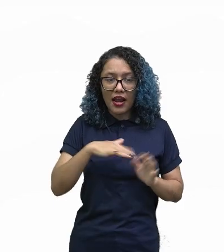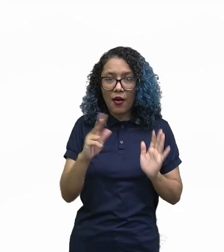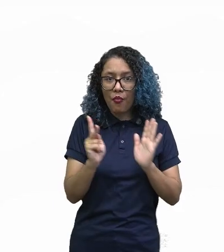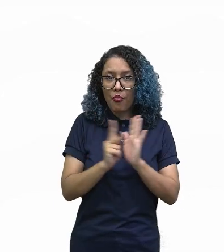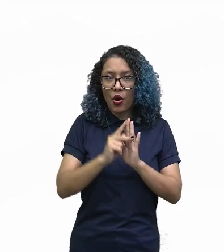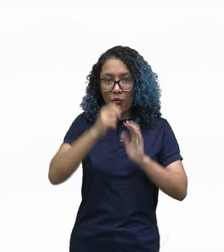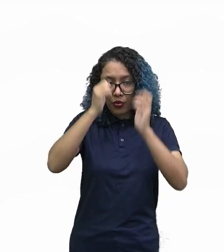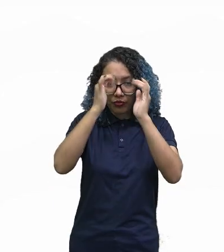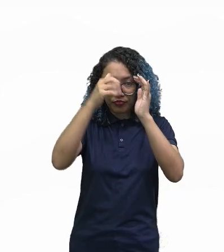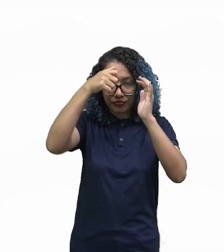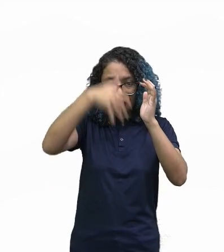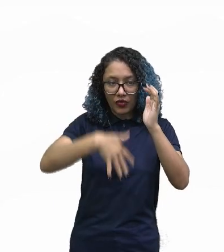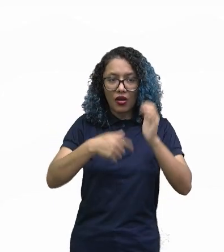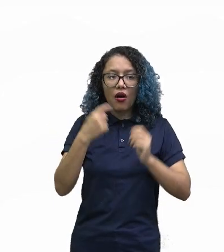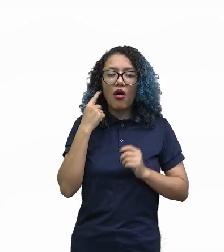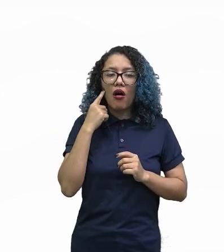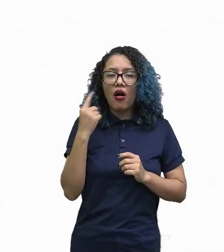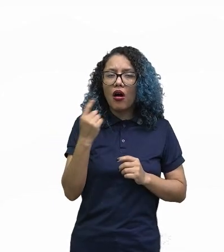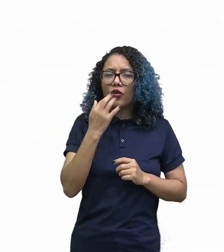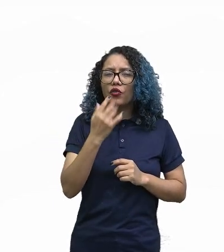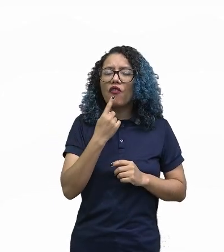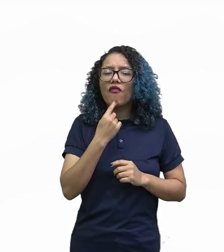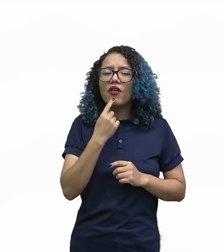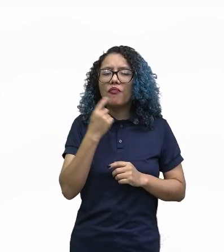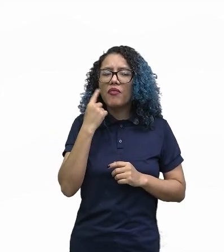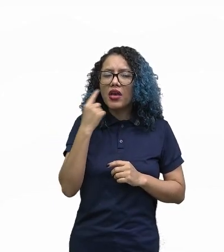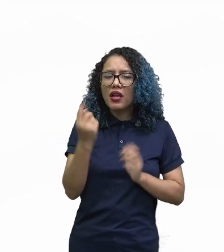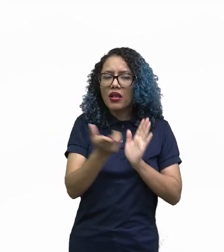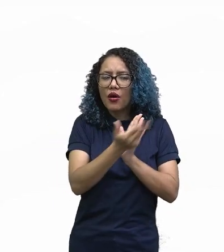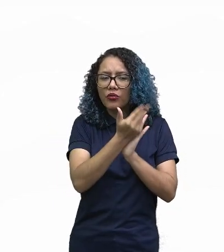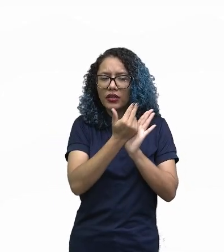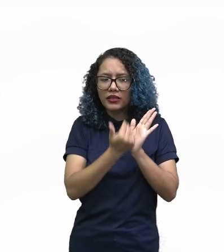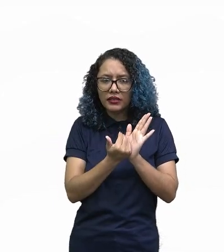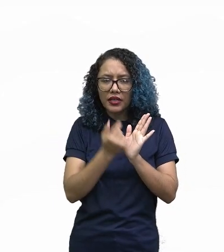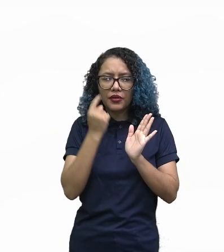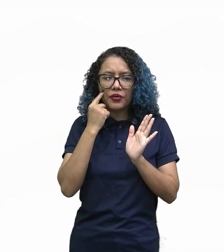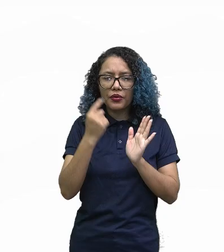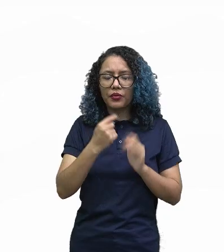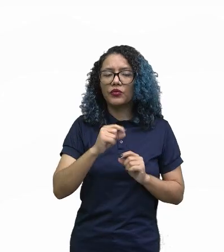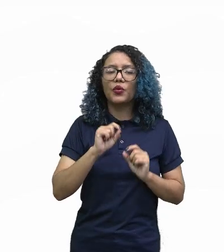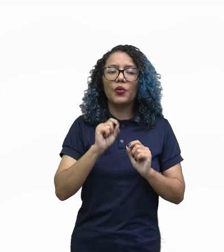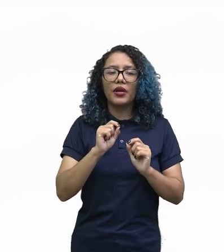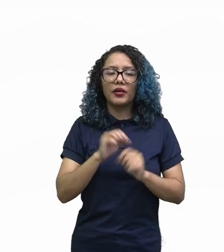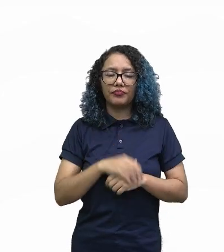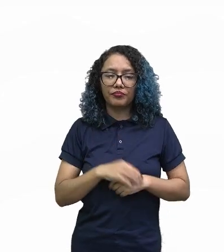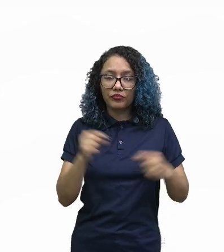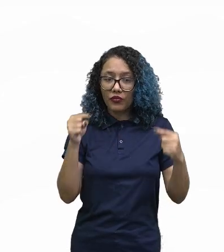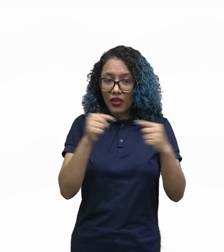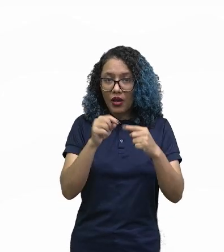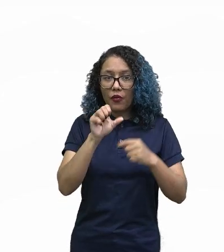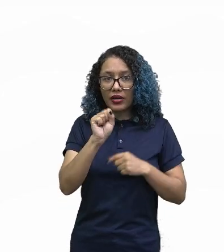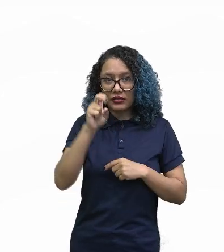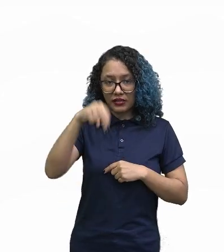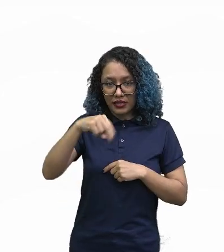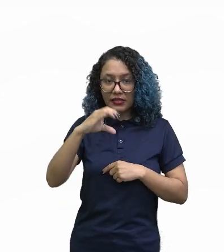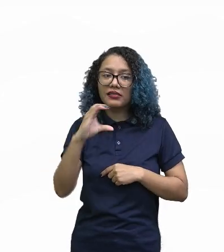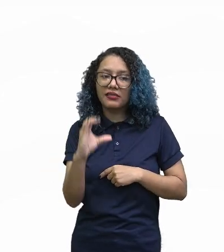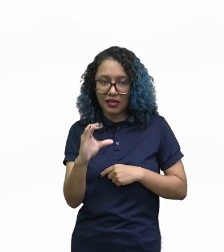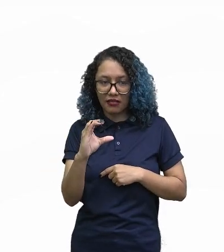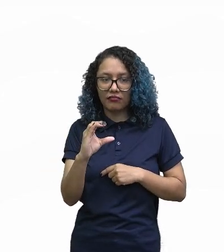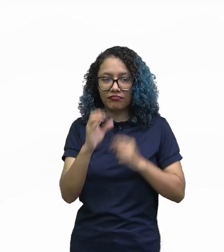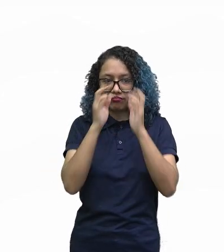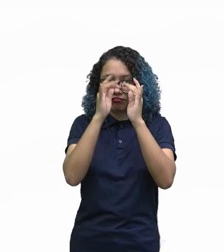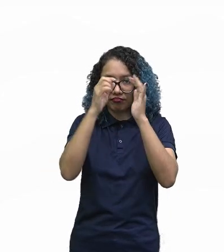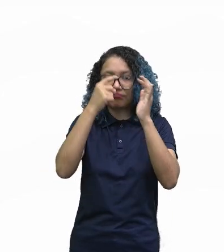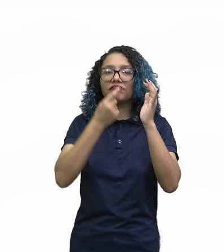Em vermelho, bem ao centro, como o próprio nome já diz para a gente, é o sistema nervoso central. Né? Então, observe que